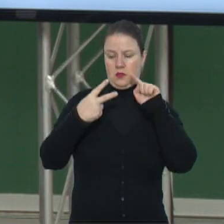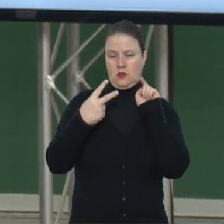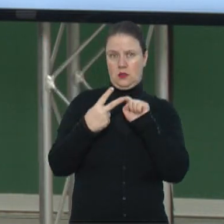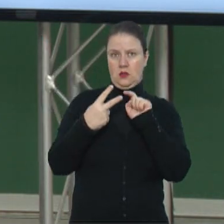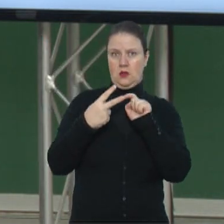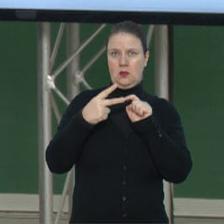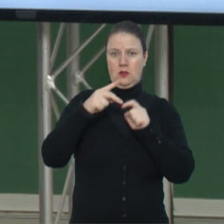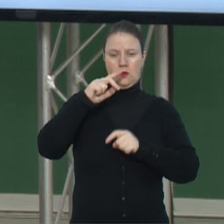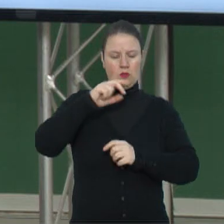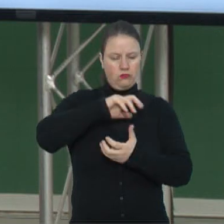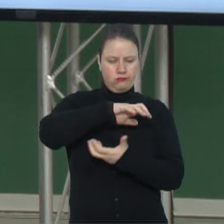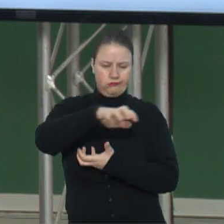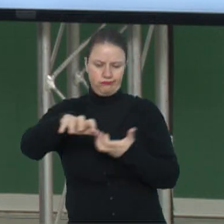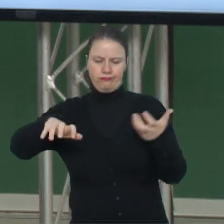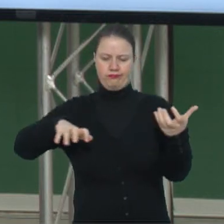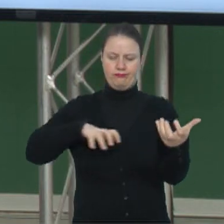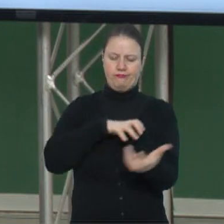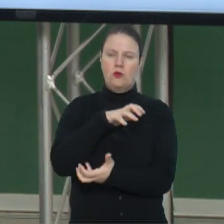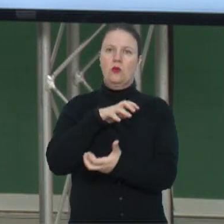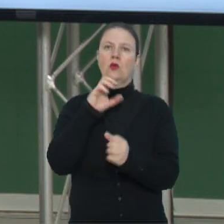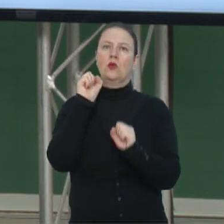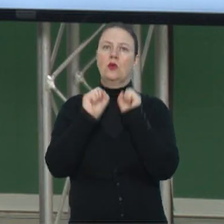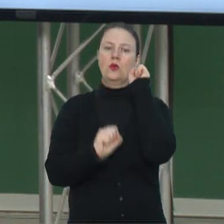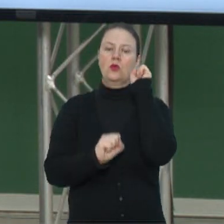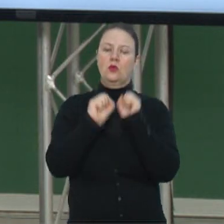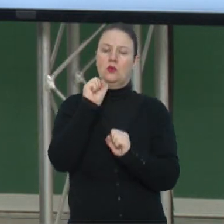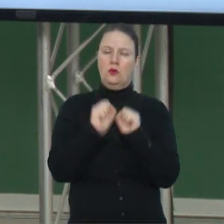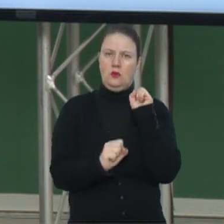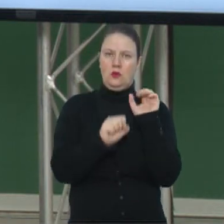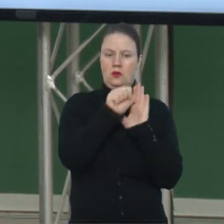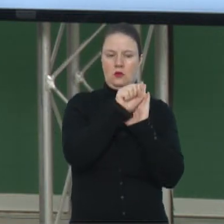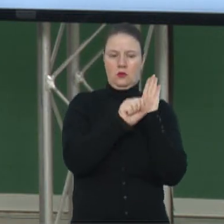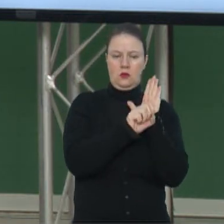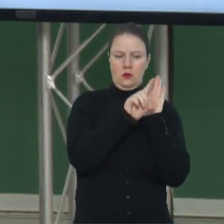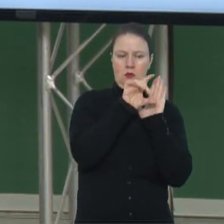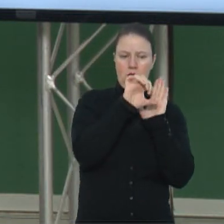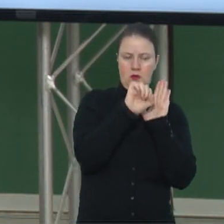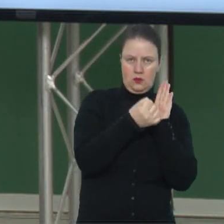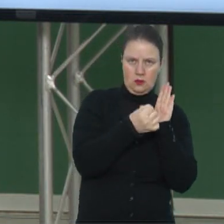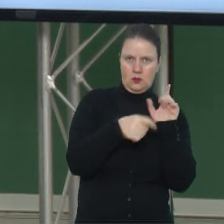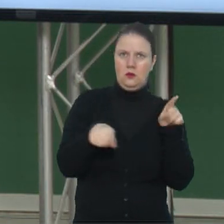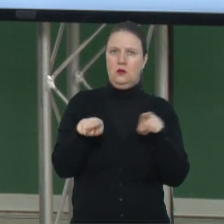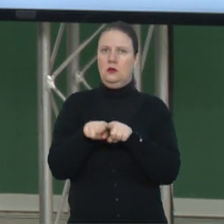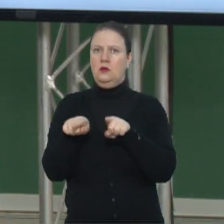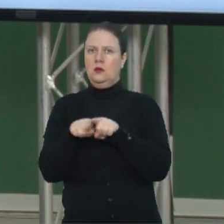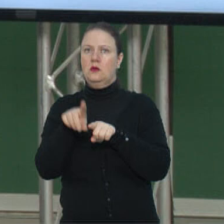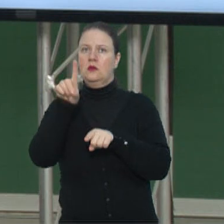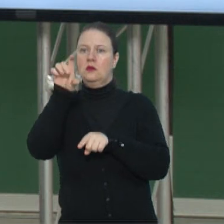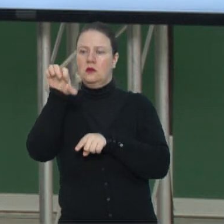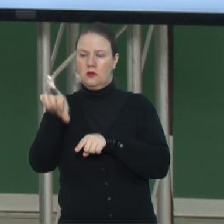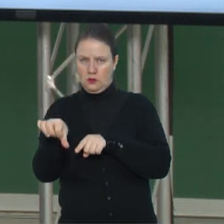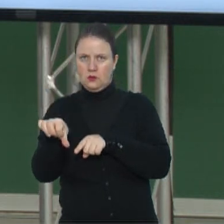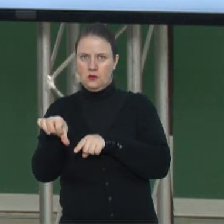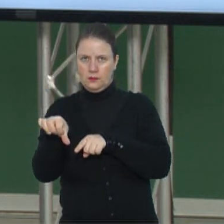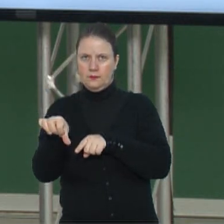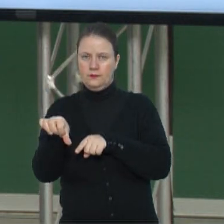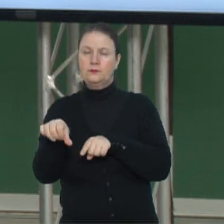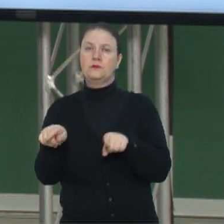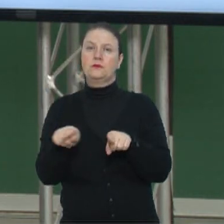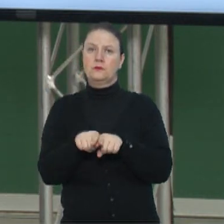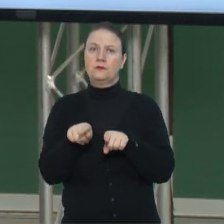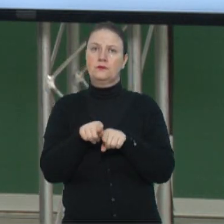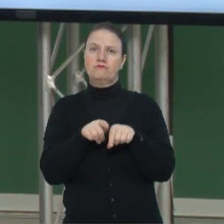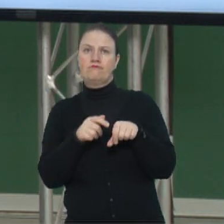lá no século XVIII e século XIX. Os britânicos eram líderes